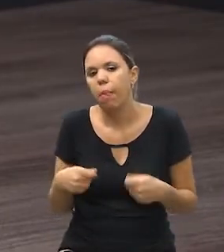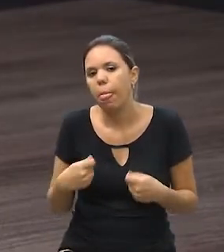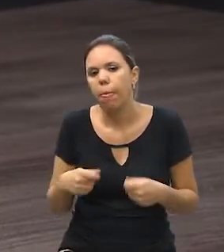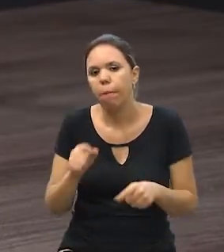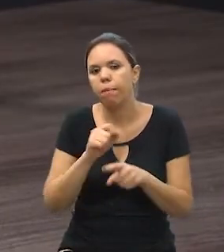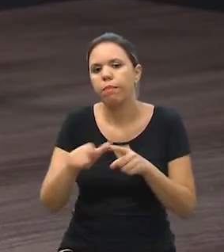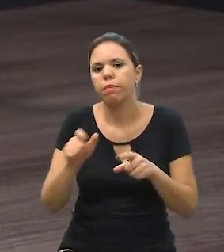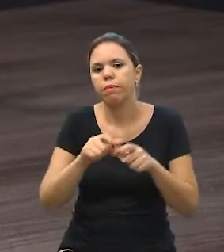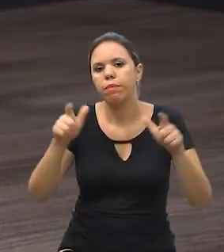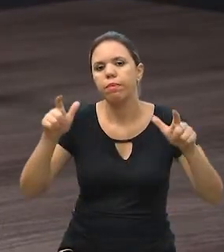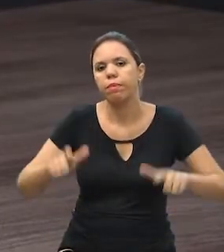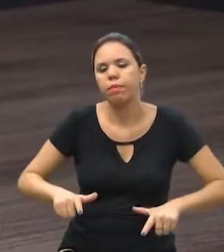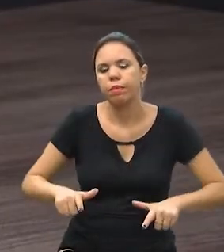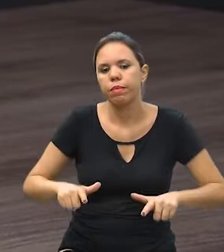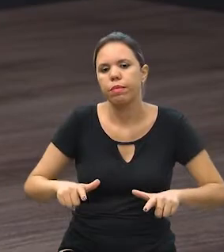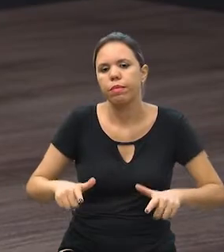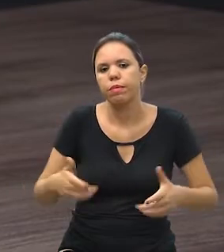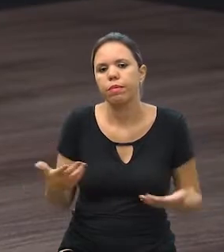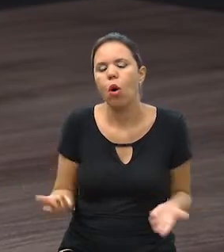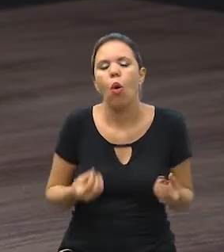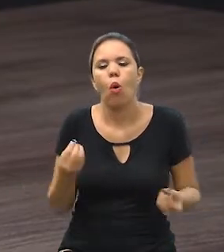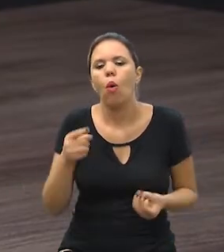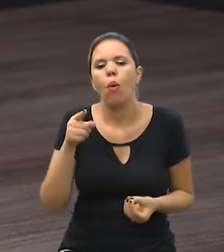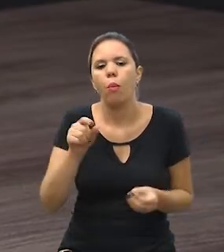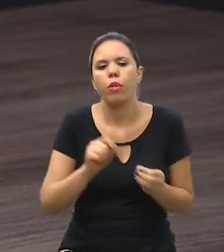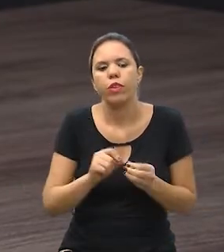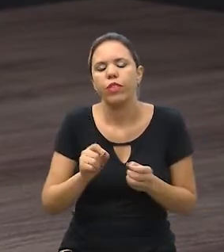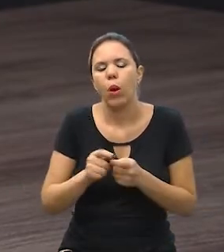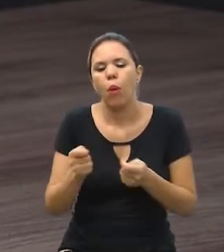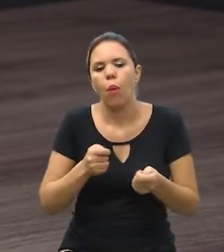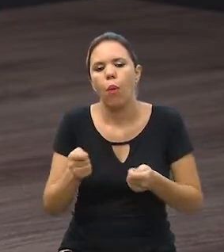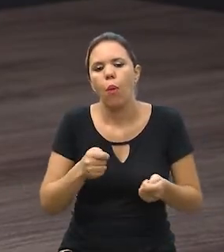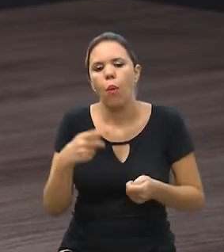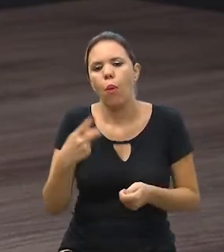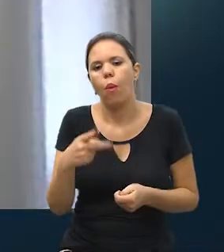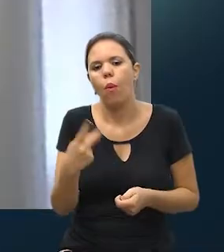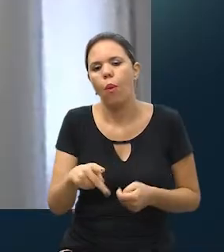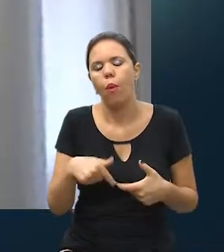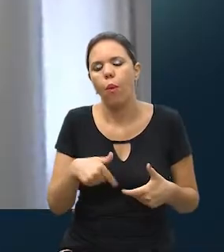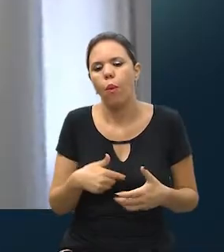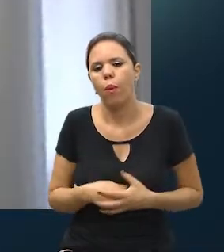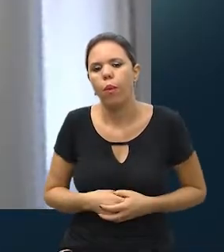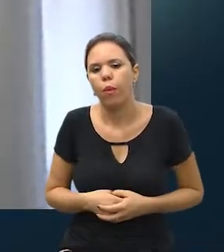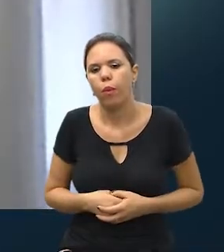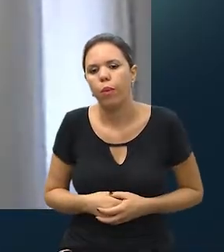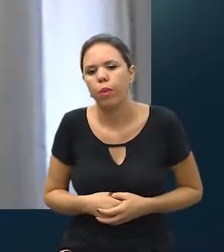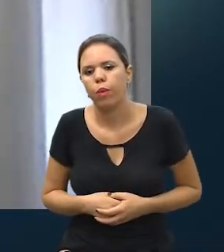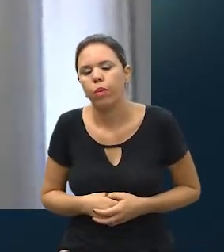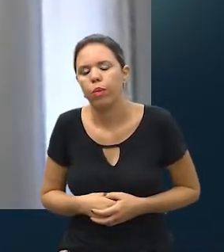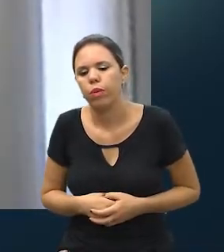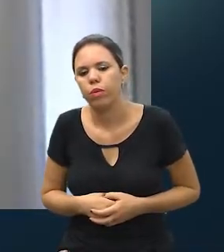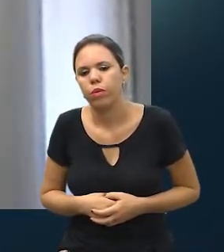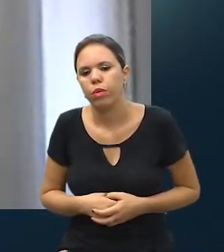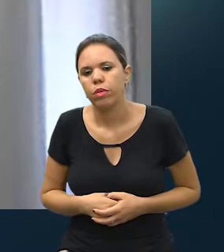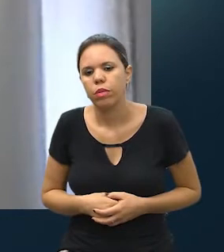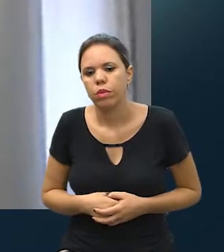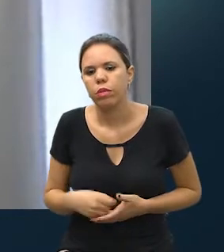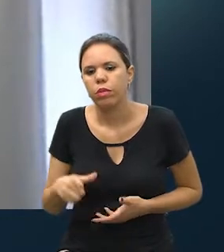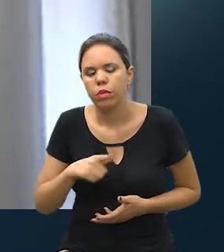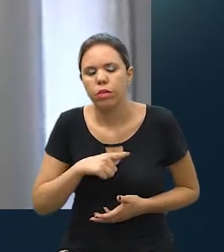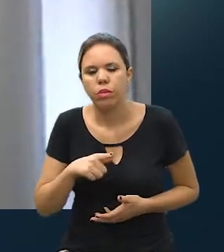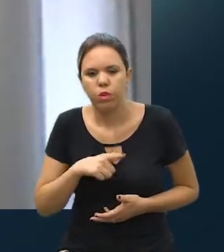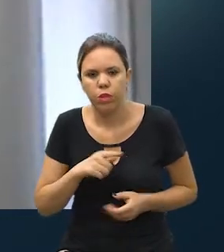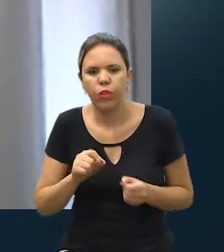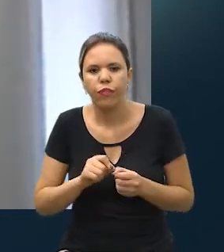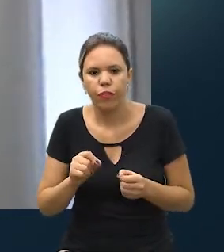necessidade de alugar um espaço físico? Como que você tem coordenado esse trabalho? Não, tem sido